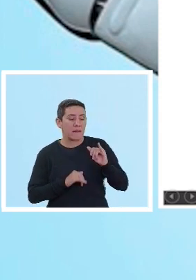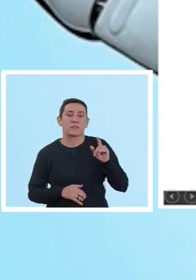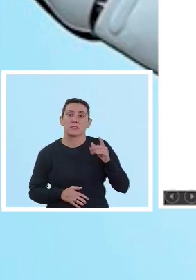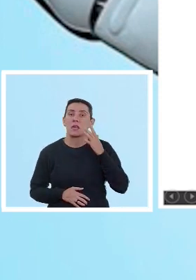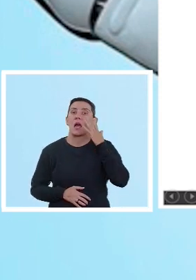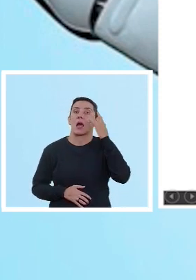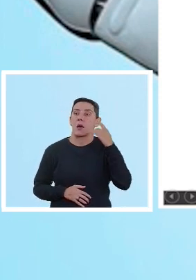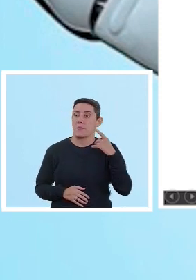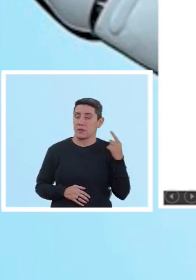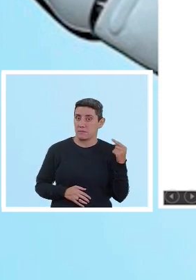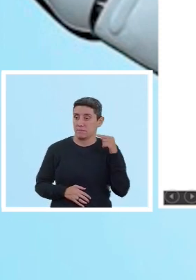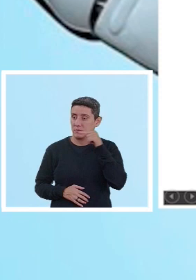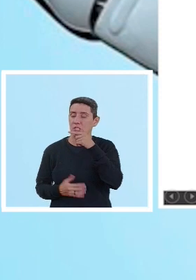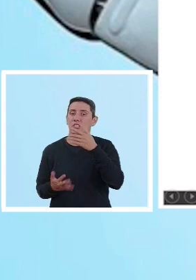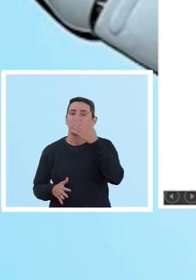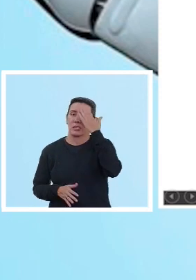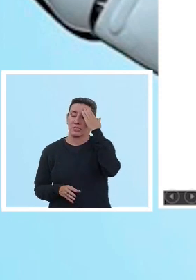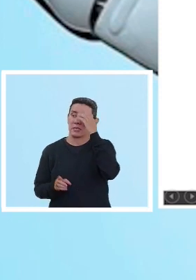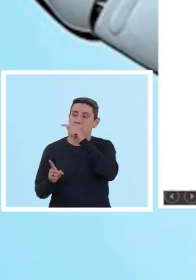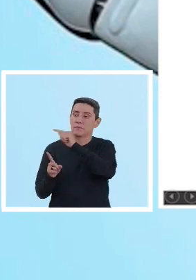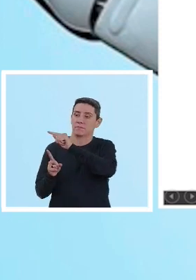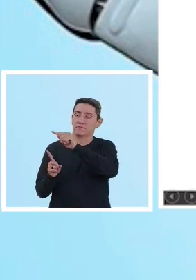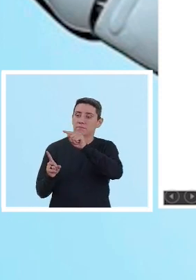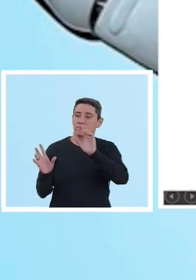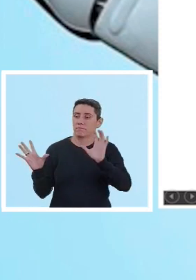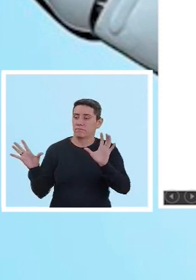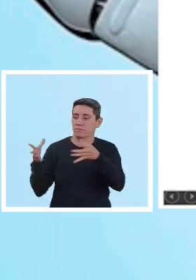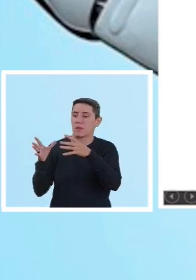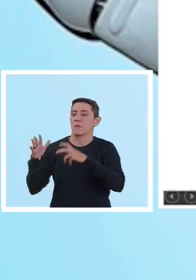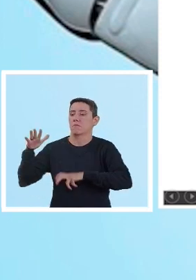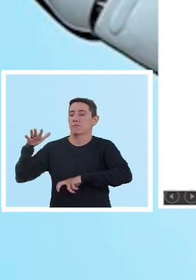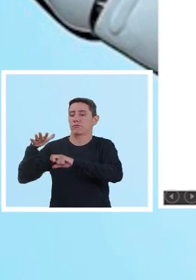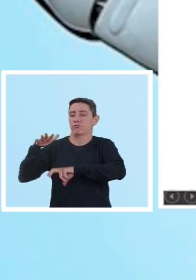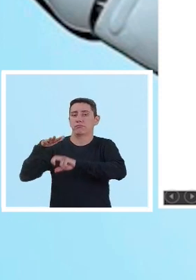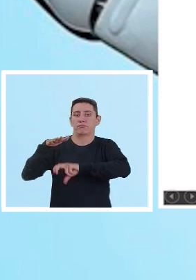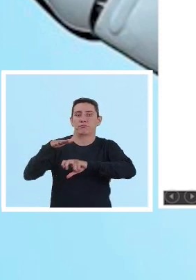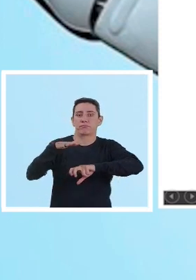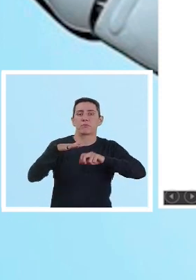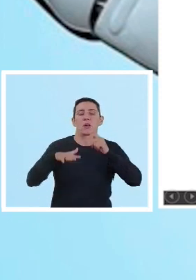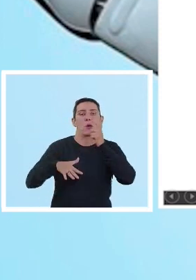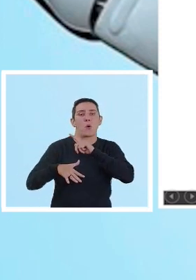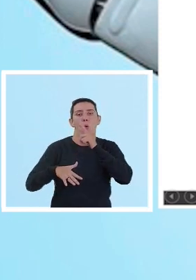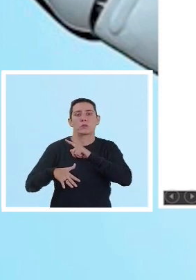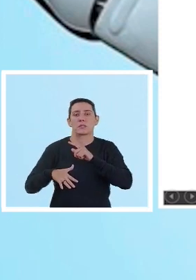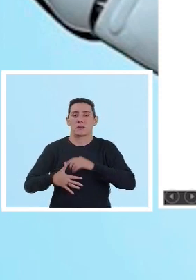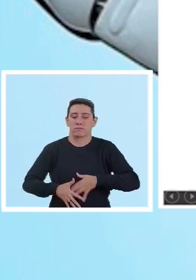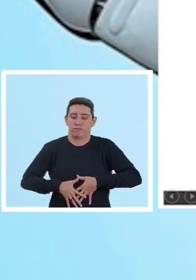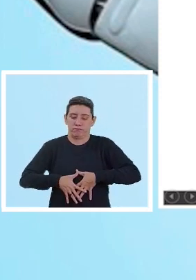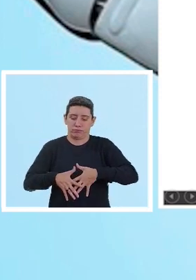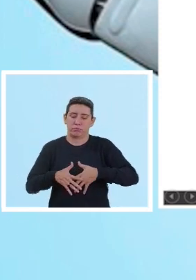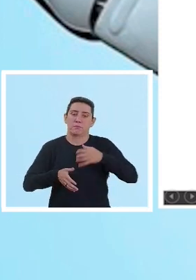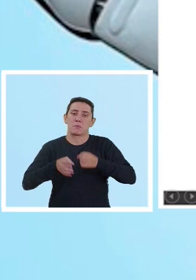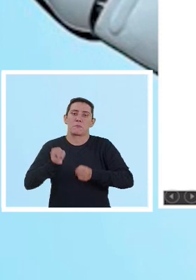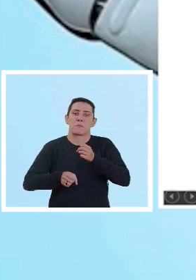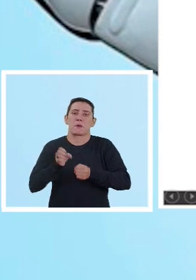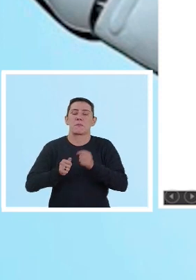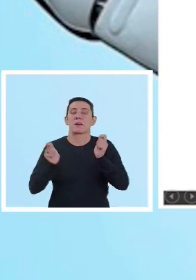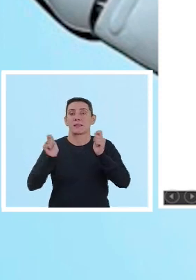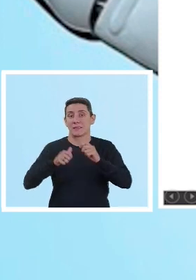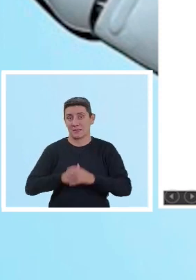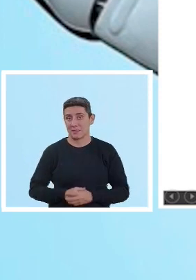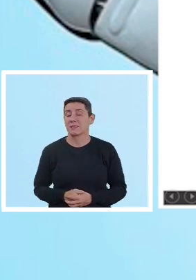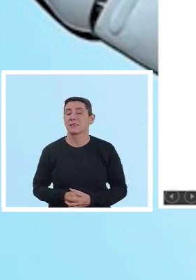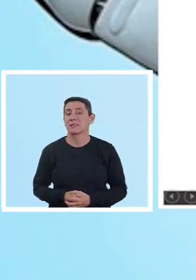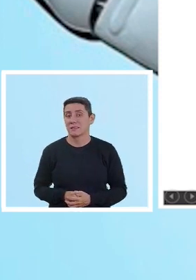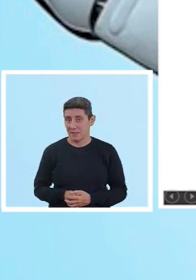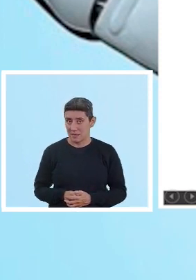e para esses animais e fazem inseminação então a ideia realmente é extrair o máximo né O que